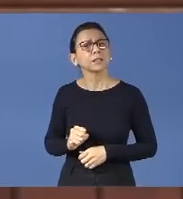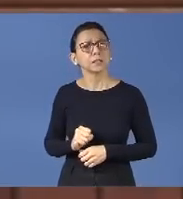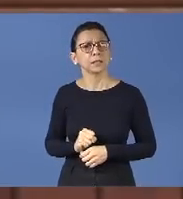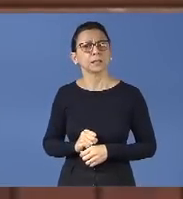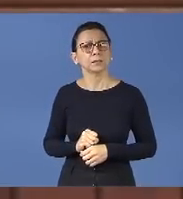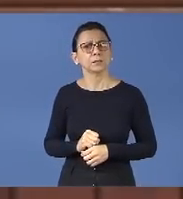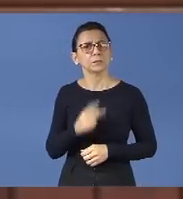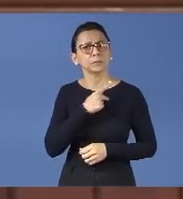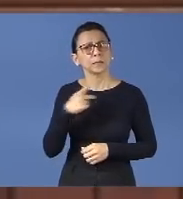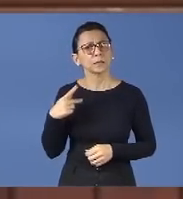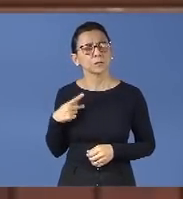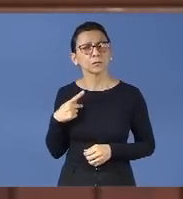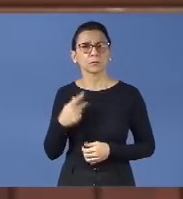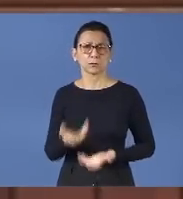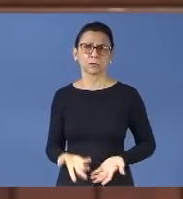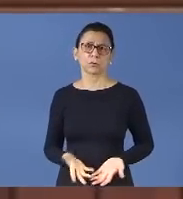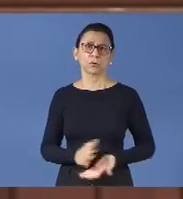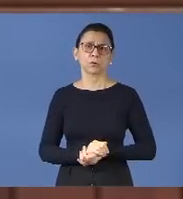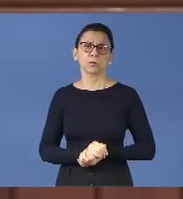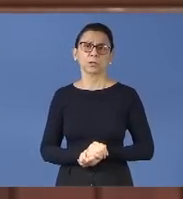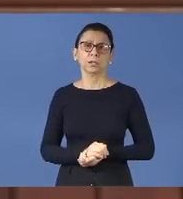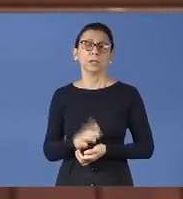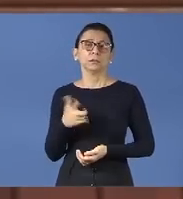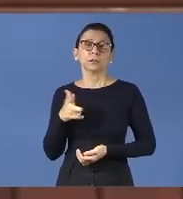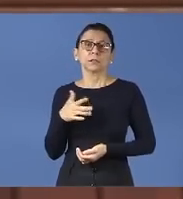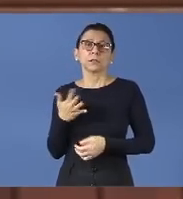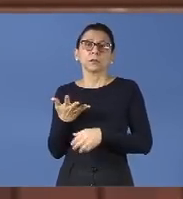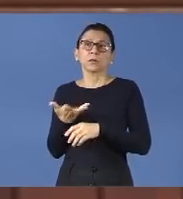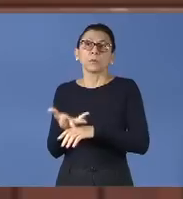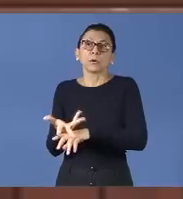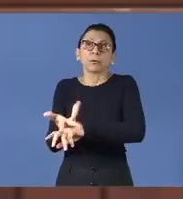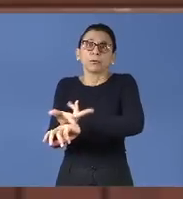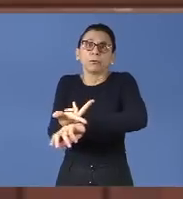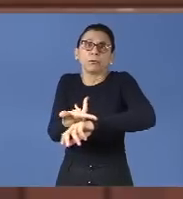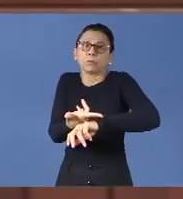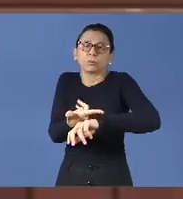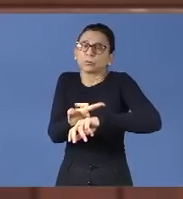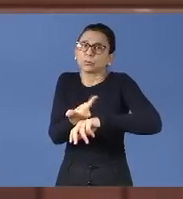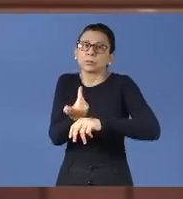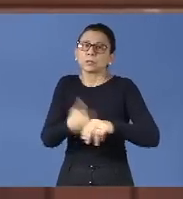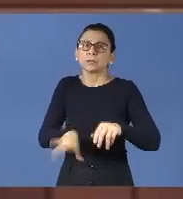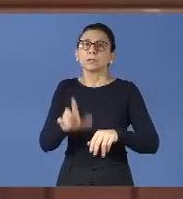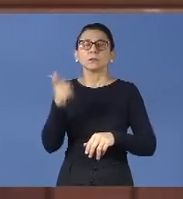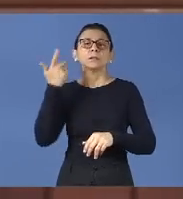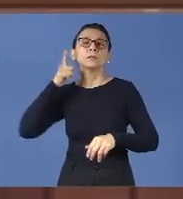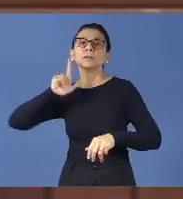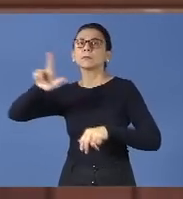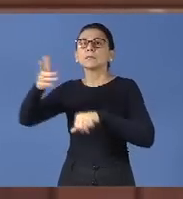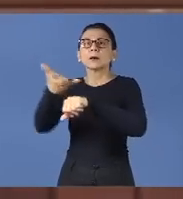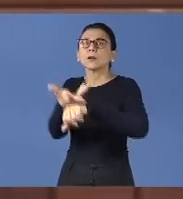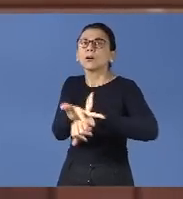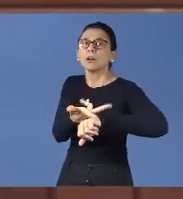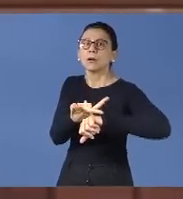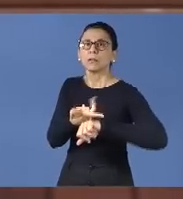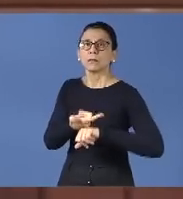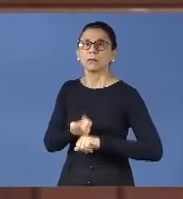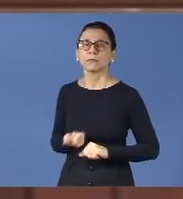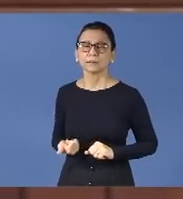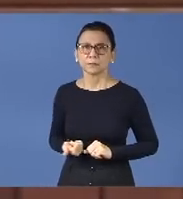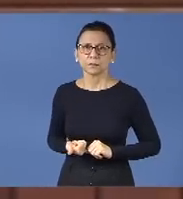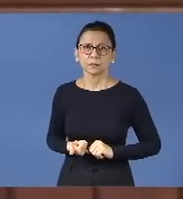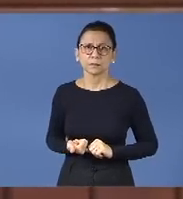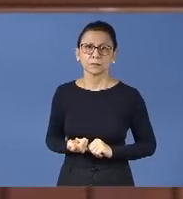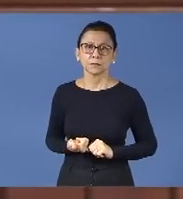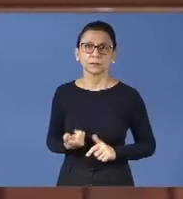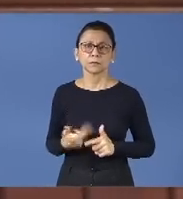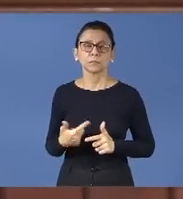ninguém convence, não há convencimento. O Espírito Santo não está conseguindo mais convencer. Porque